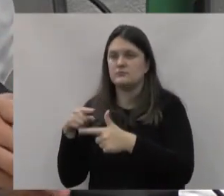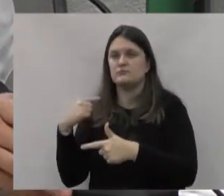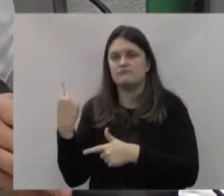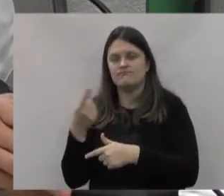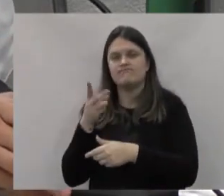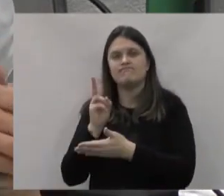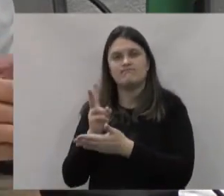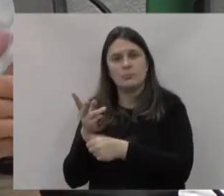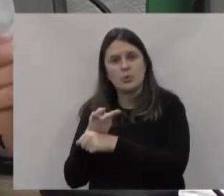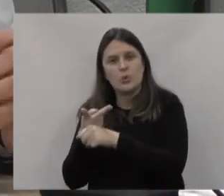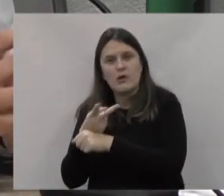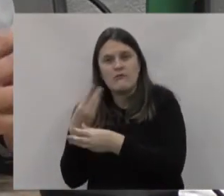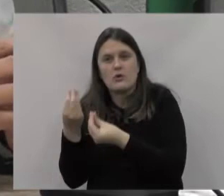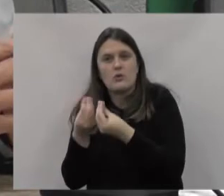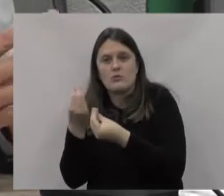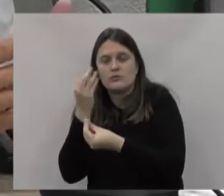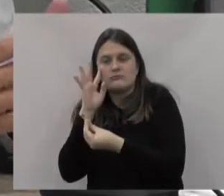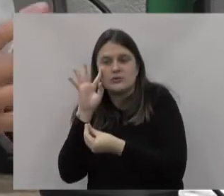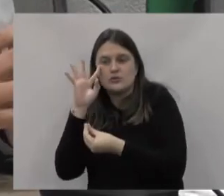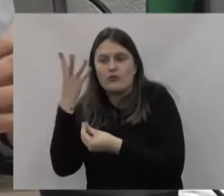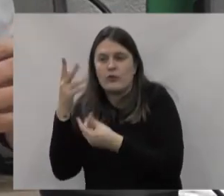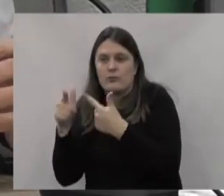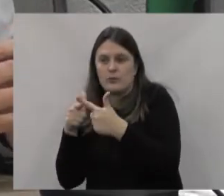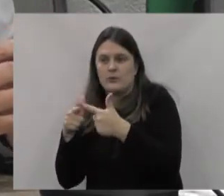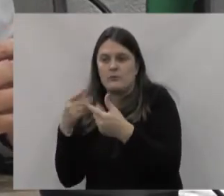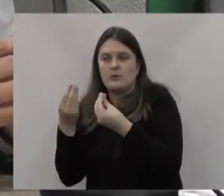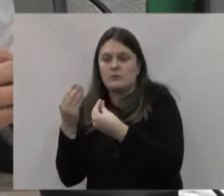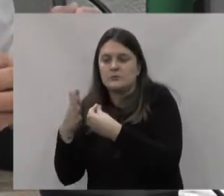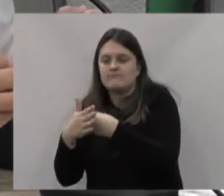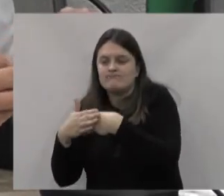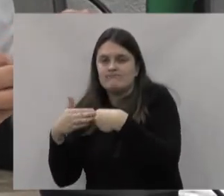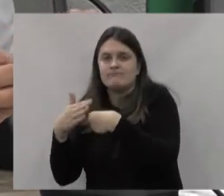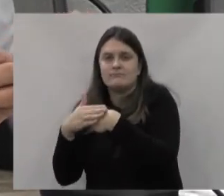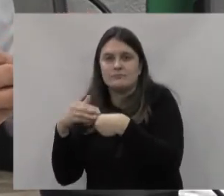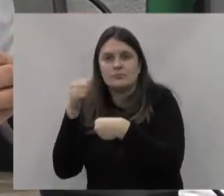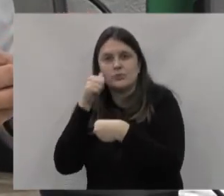gente procurava, da melhor maneira possível, dar o acalento necessário,